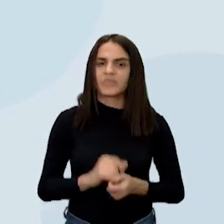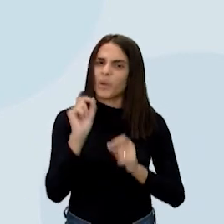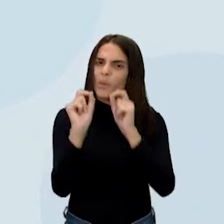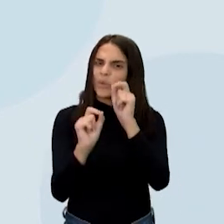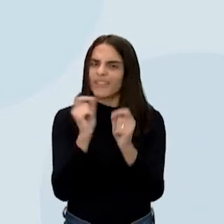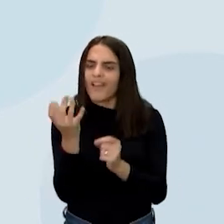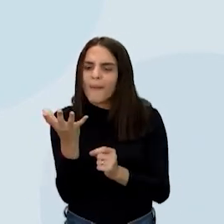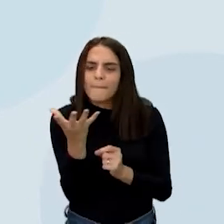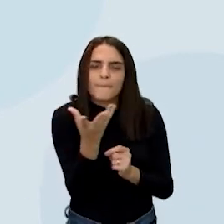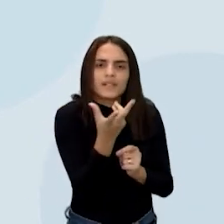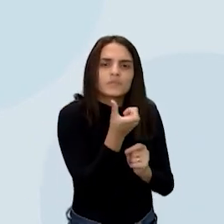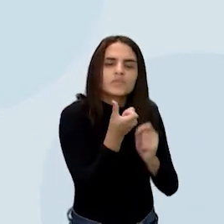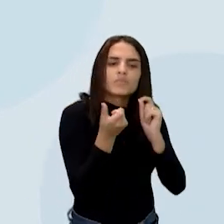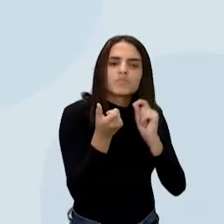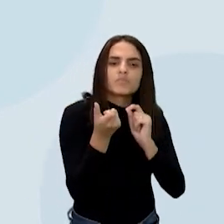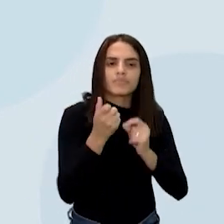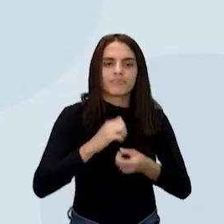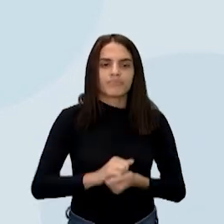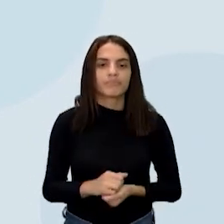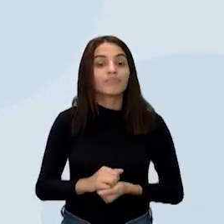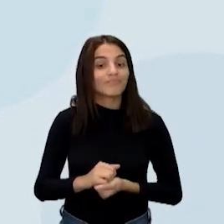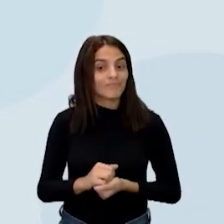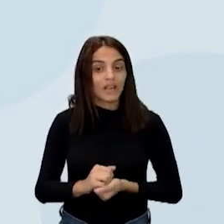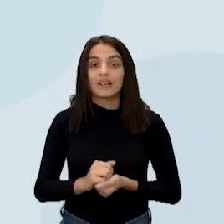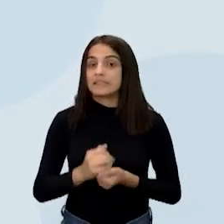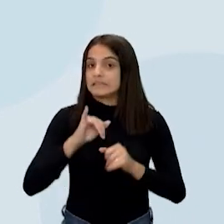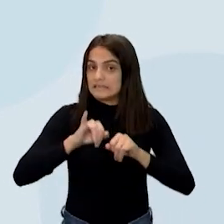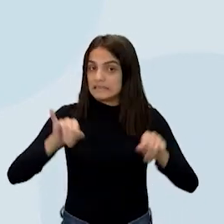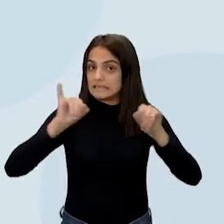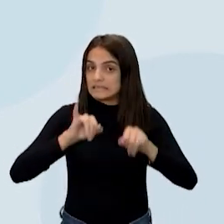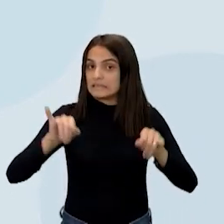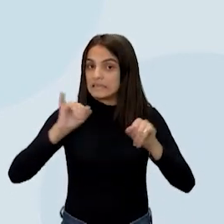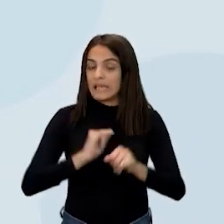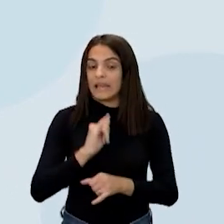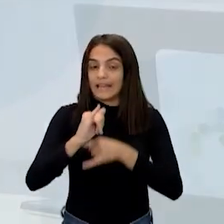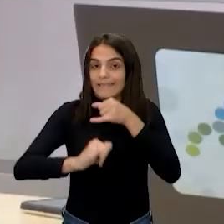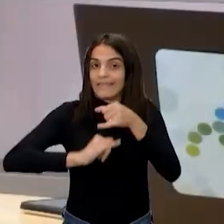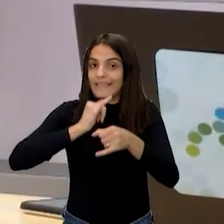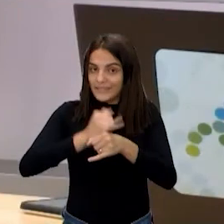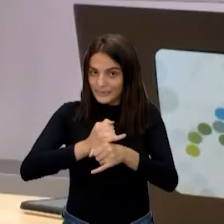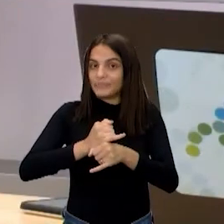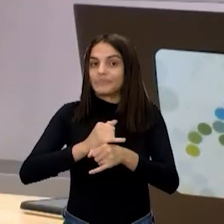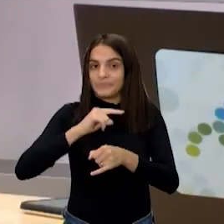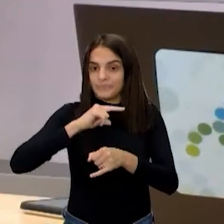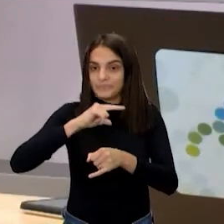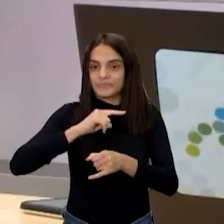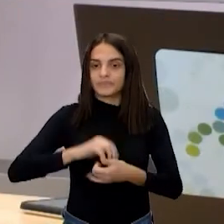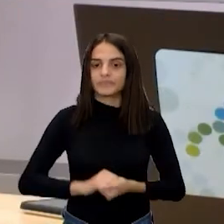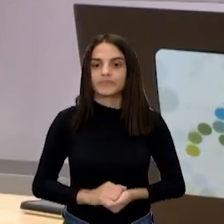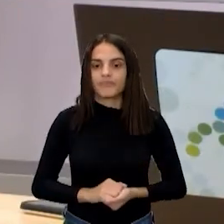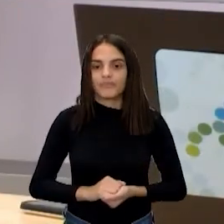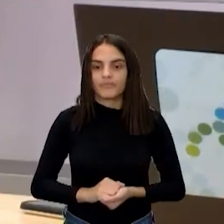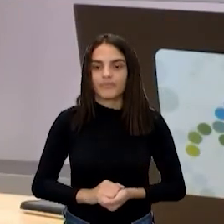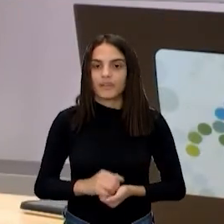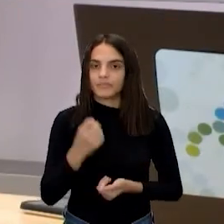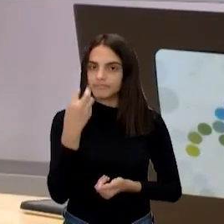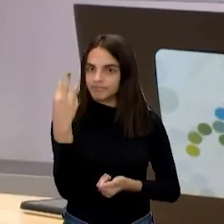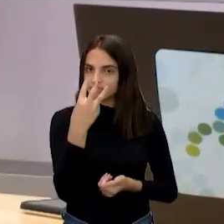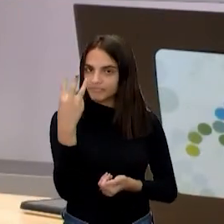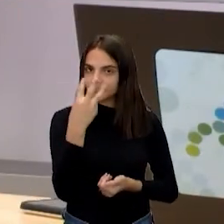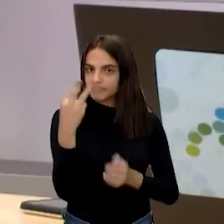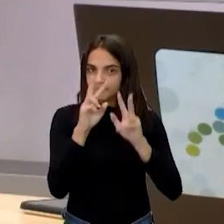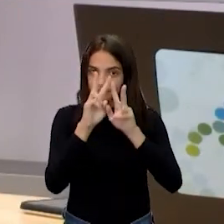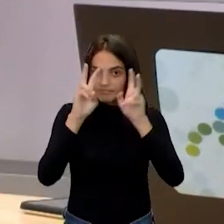é persuasão, as armadilhas da propaganda na internet. Então temos aí 3 conteúdos básicos para a gente entender a diferença